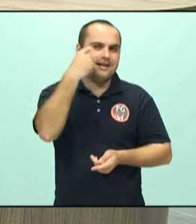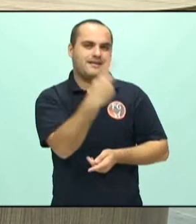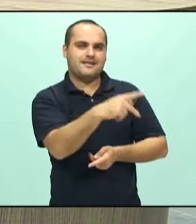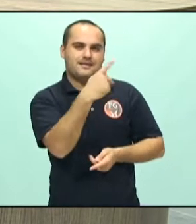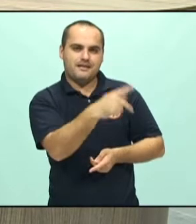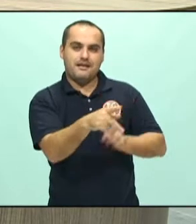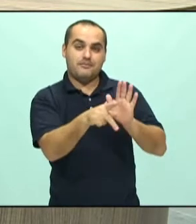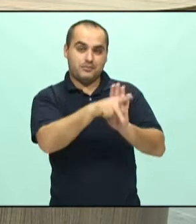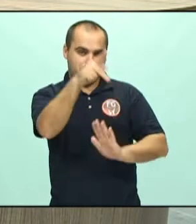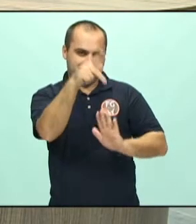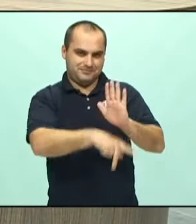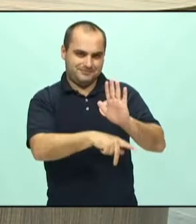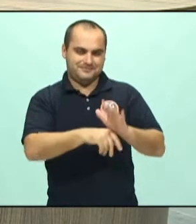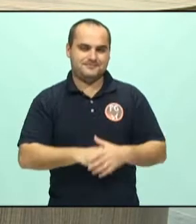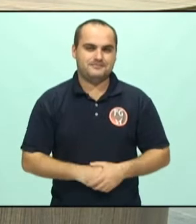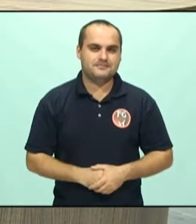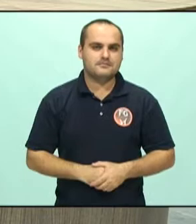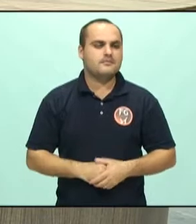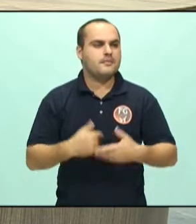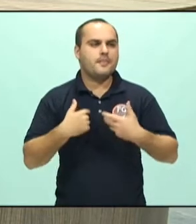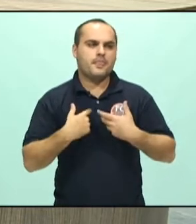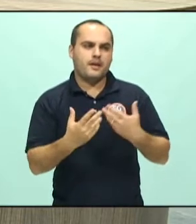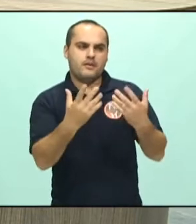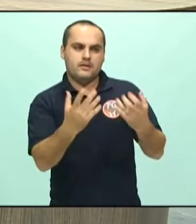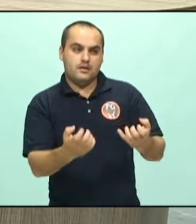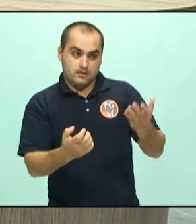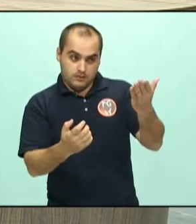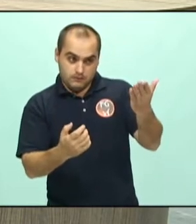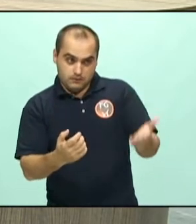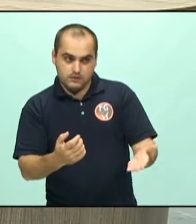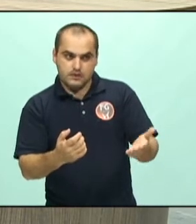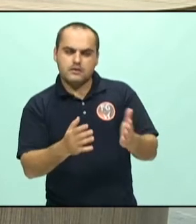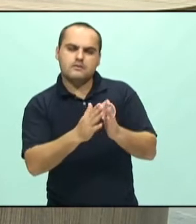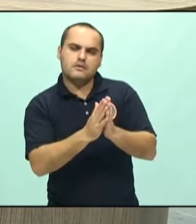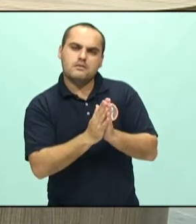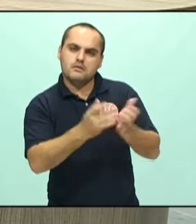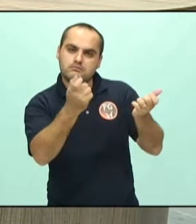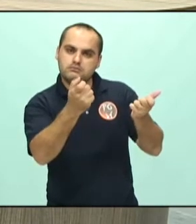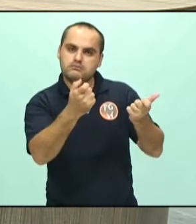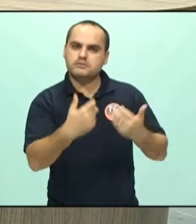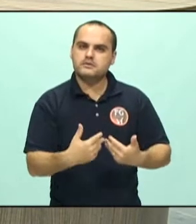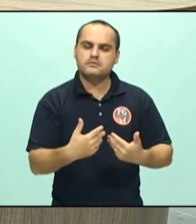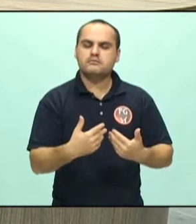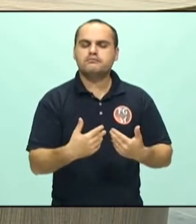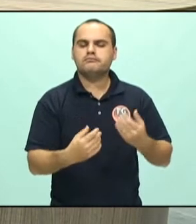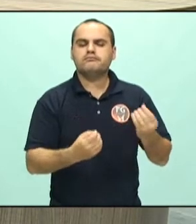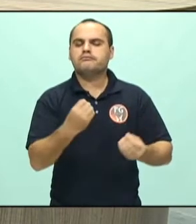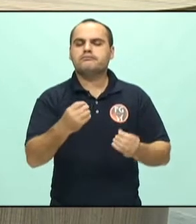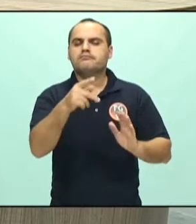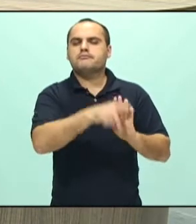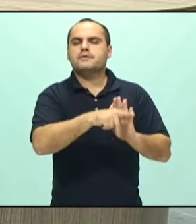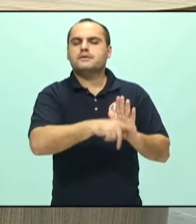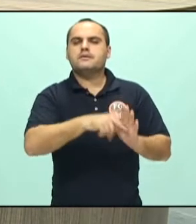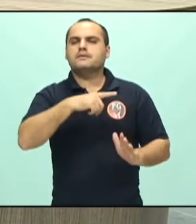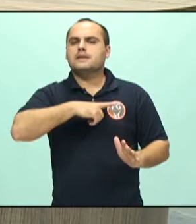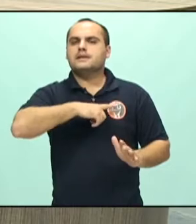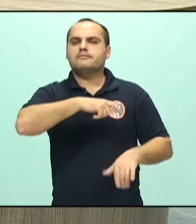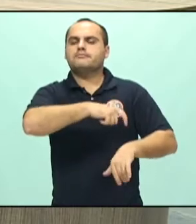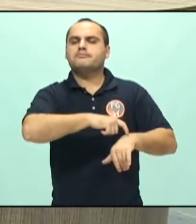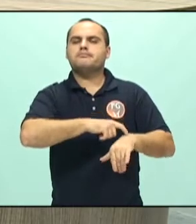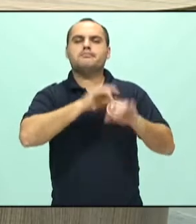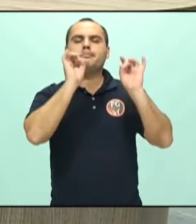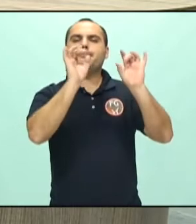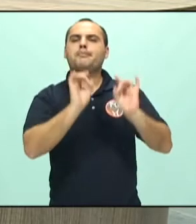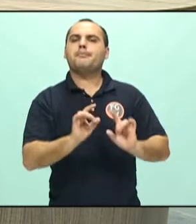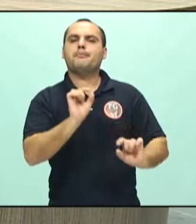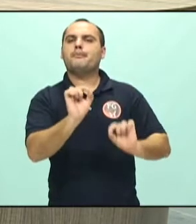o projeto. Quero que você, Kleber, fale para a gente O que esse projeto tem de diferencial